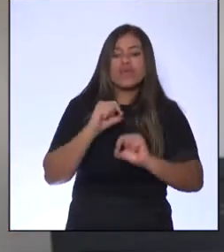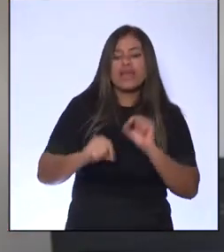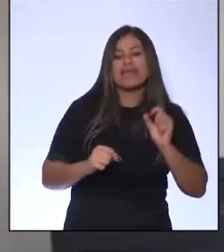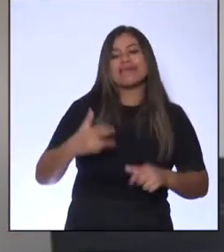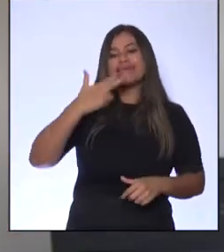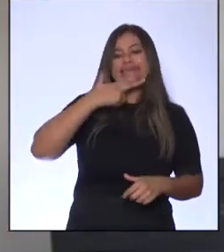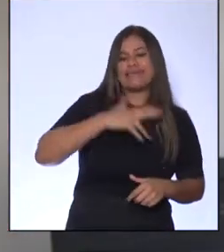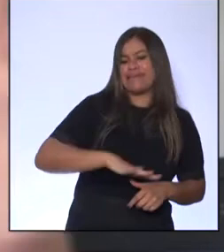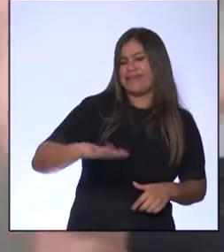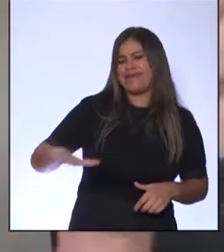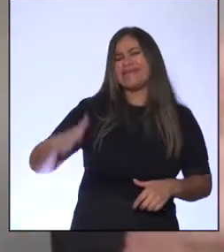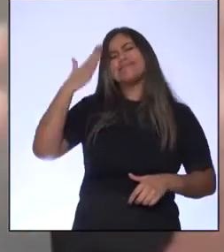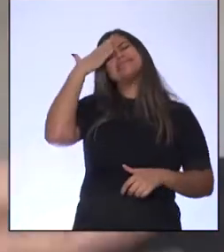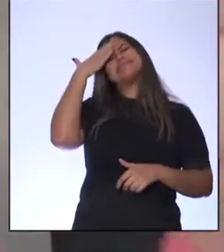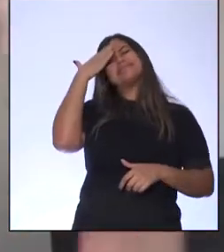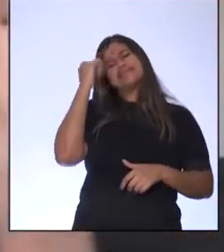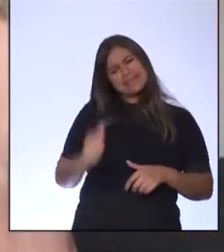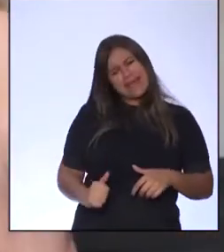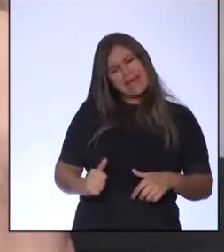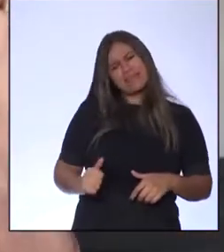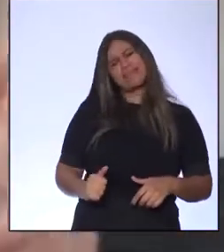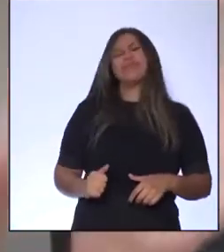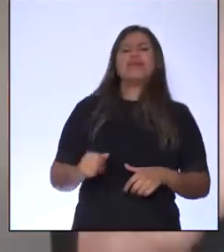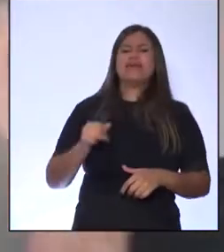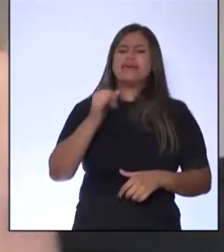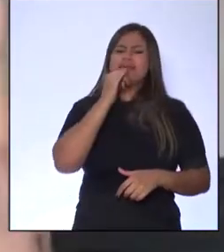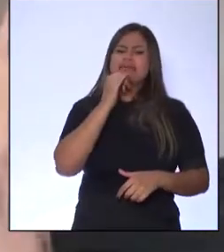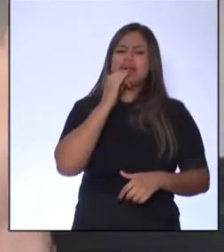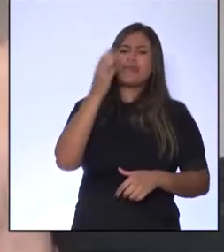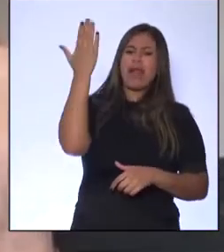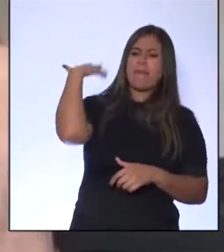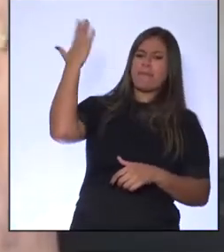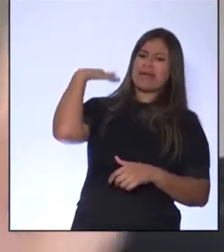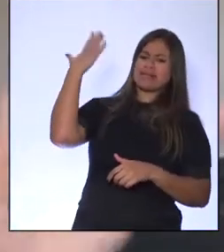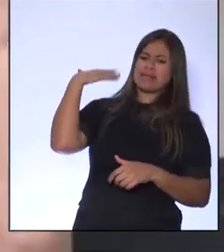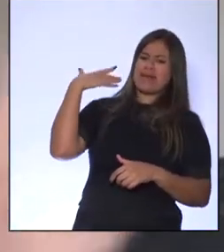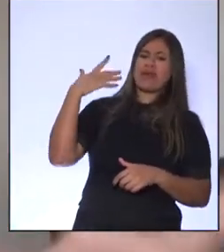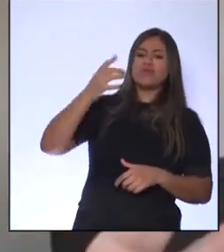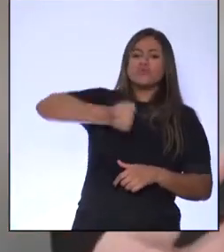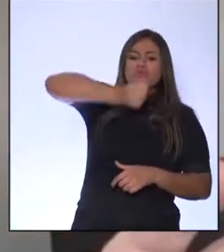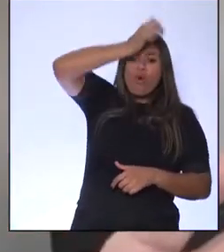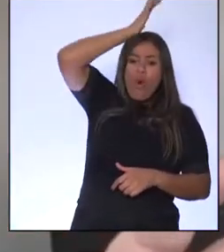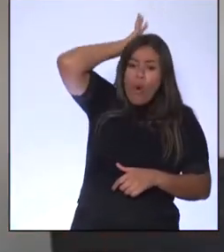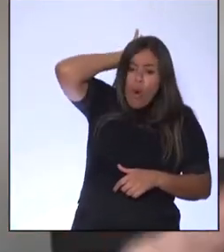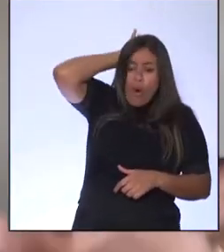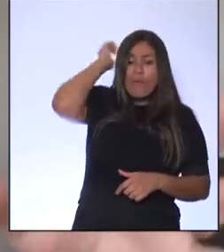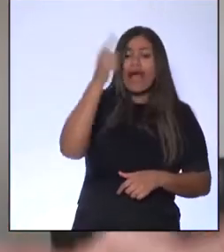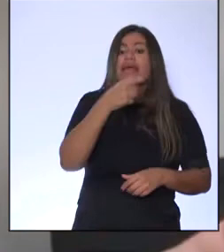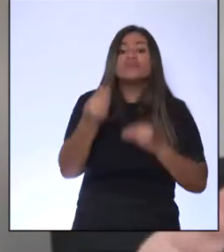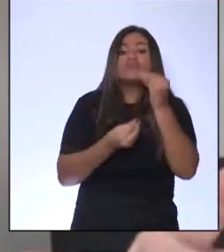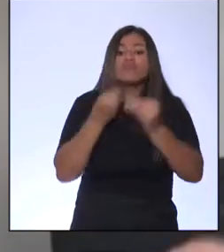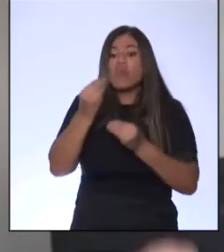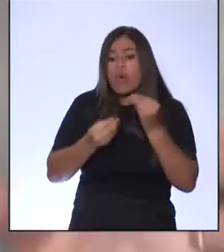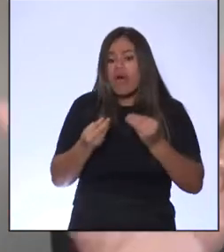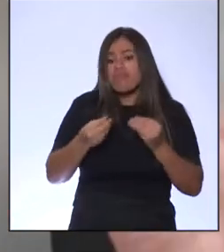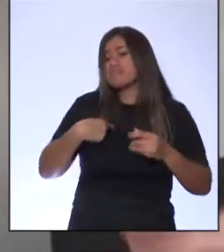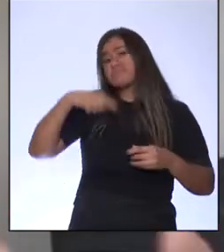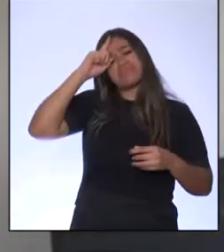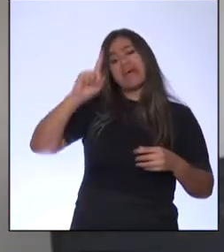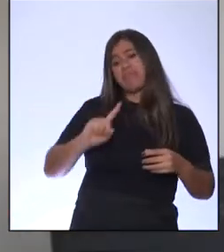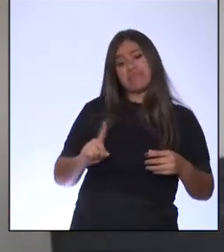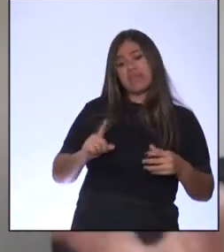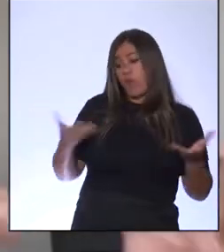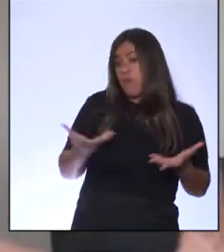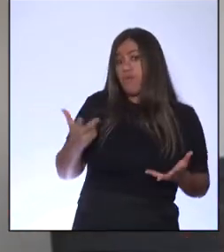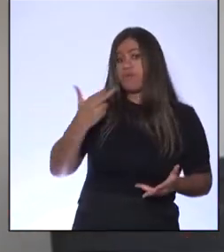hoje tem mais informação do que os imperadores romanos tiveram durante a vida deles. A Viviane mostrou bem que a nossa escola